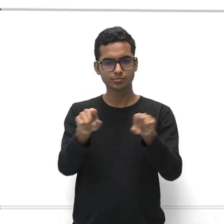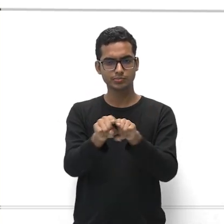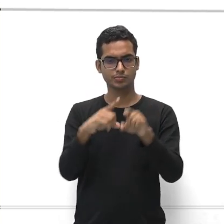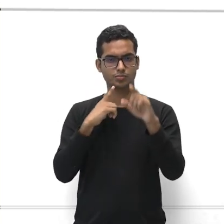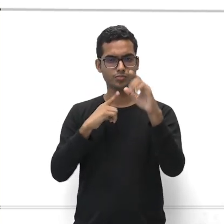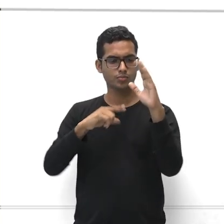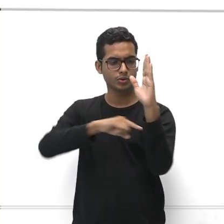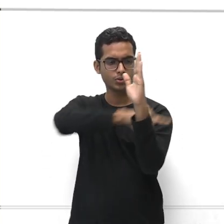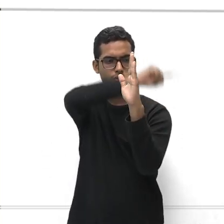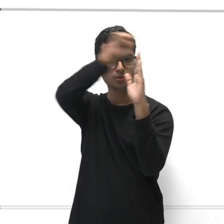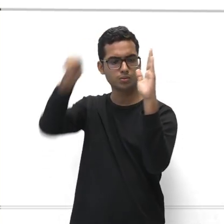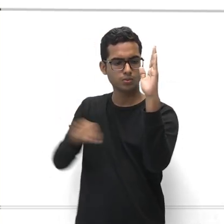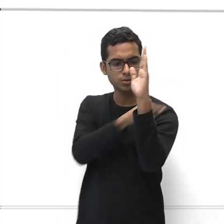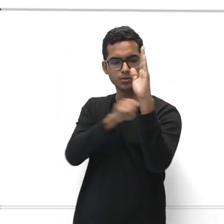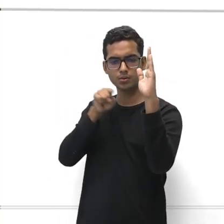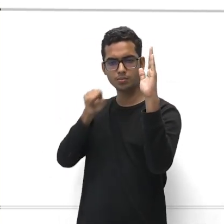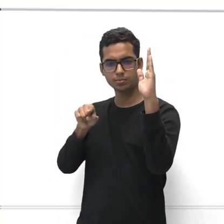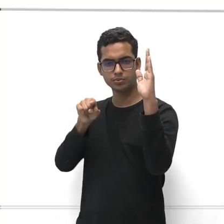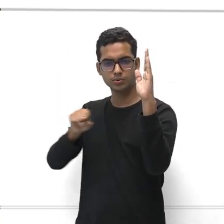essas retas suportes. Olha só.